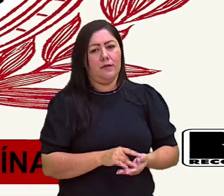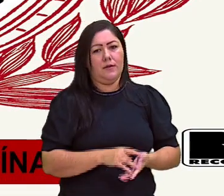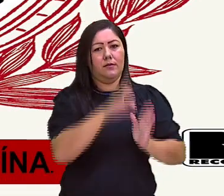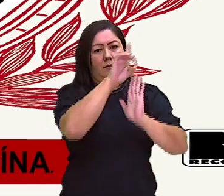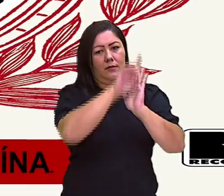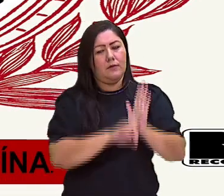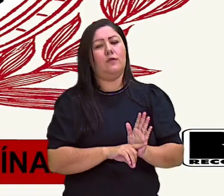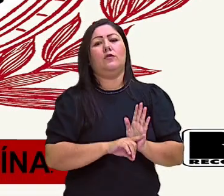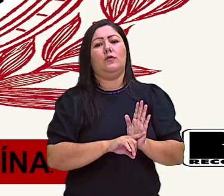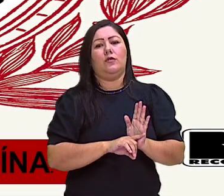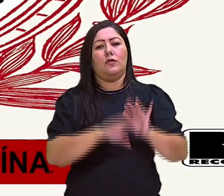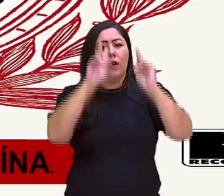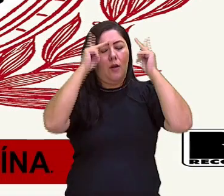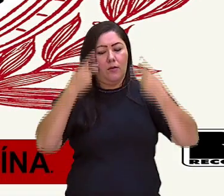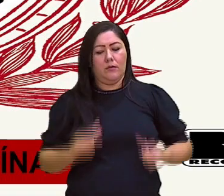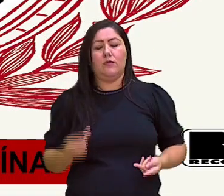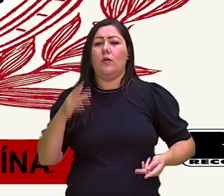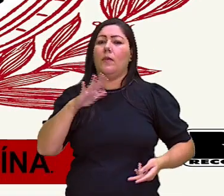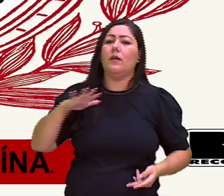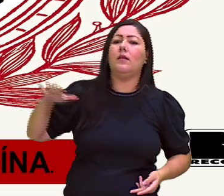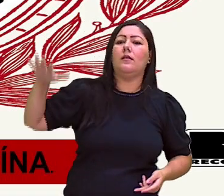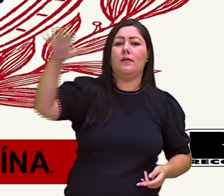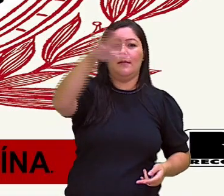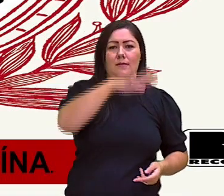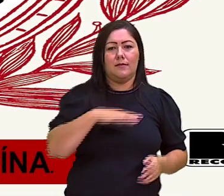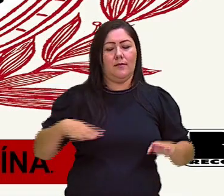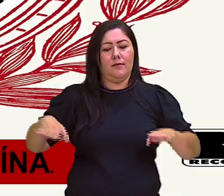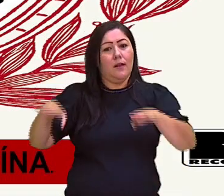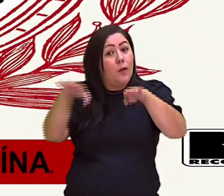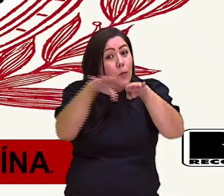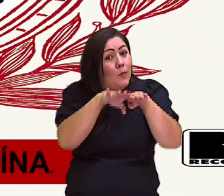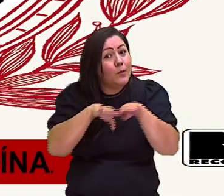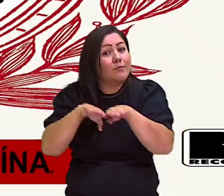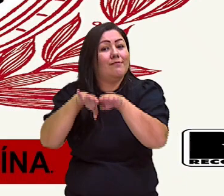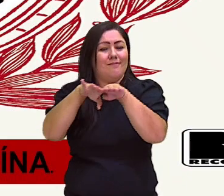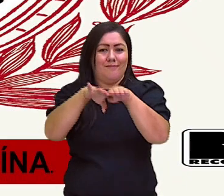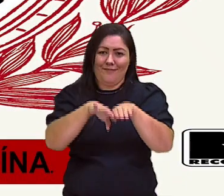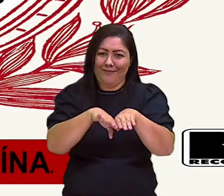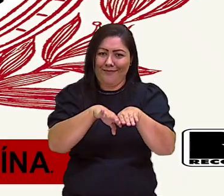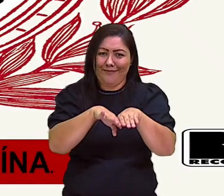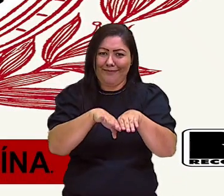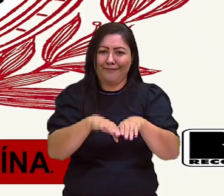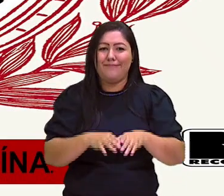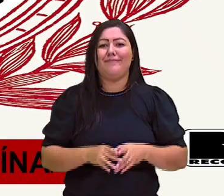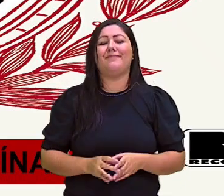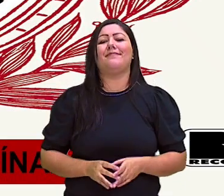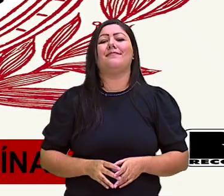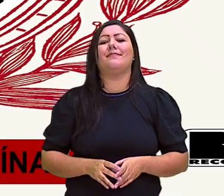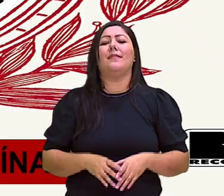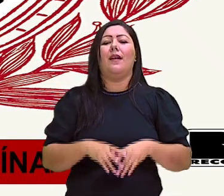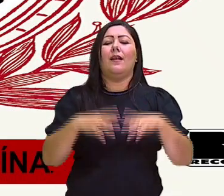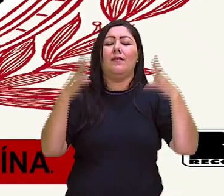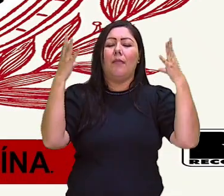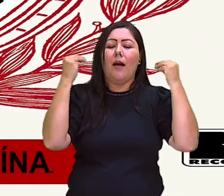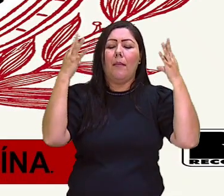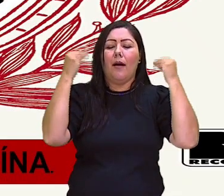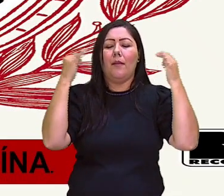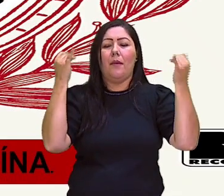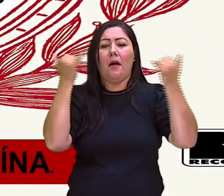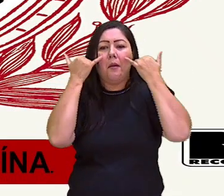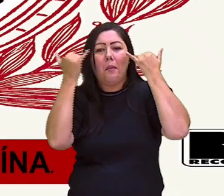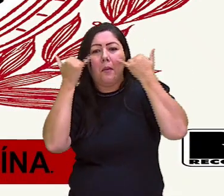universais, porque busca a equidade, aquilo que nós estamos ouvindo constantemente